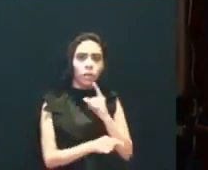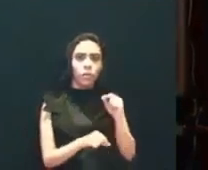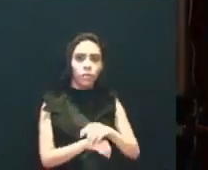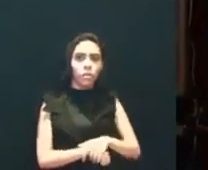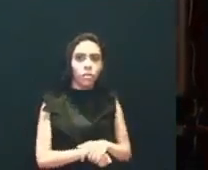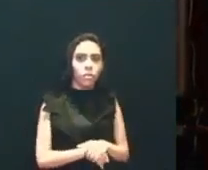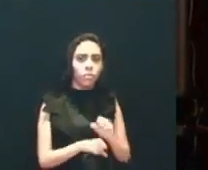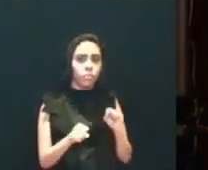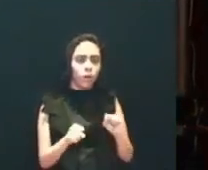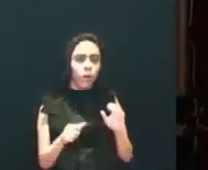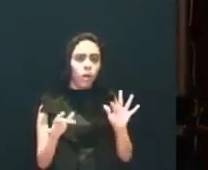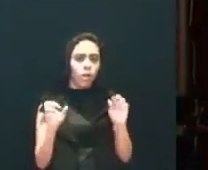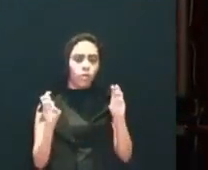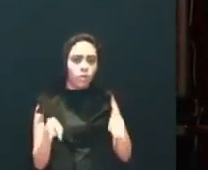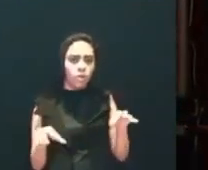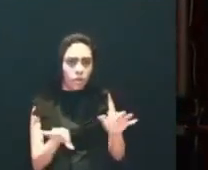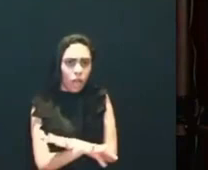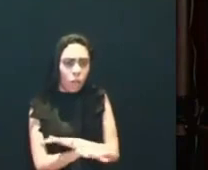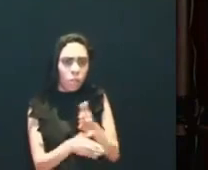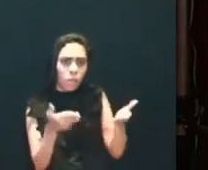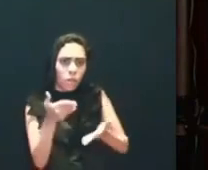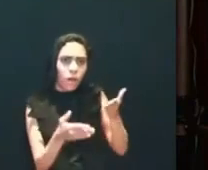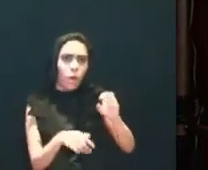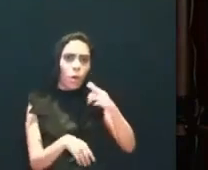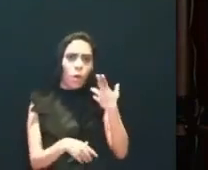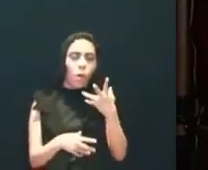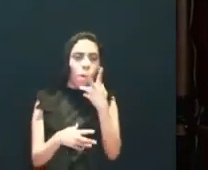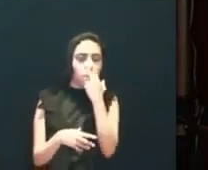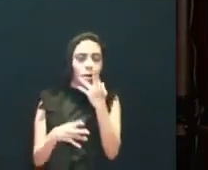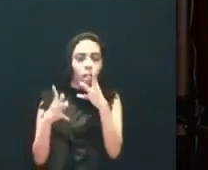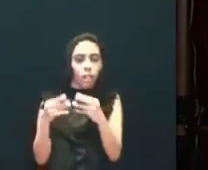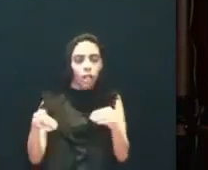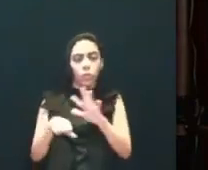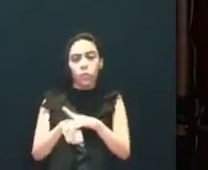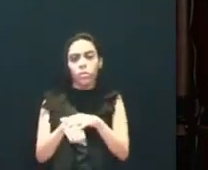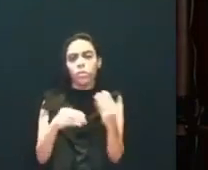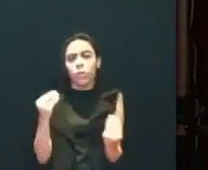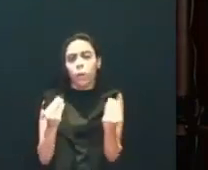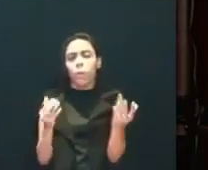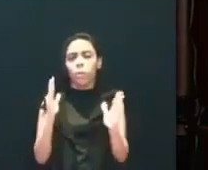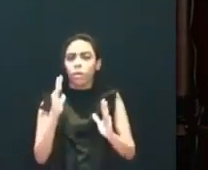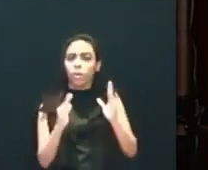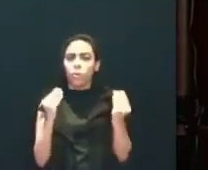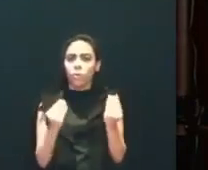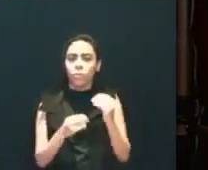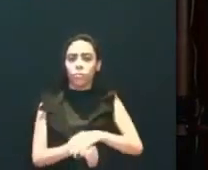Da linha, do tratamento ou da remissão da doença? Como é que isso funciona?